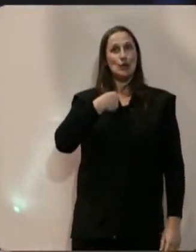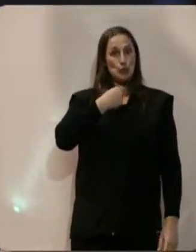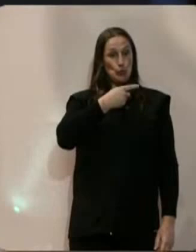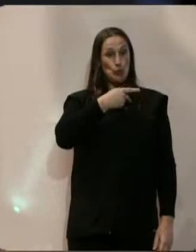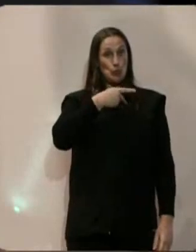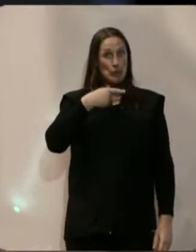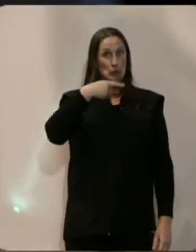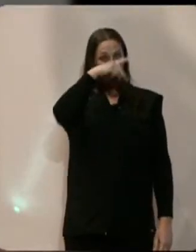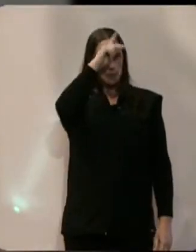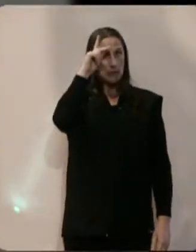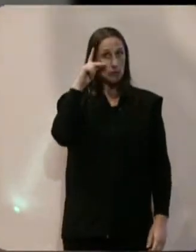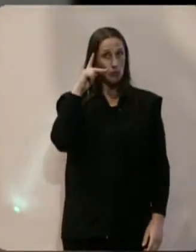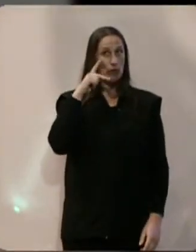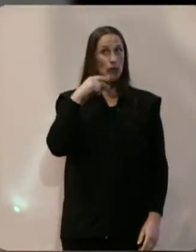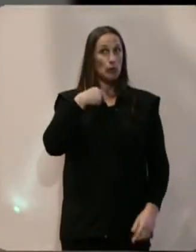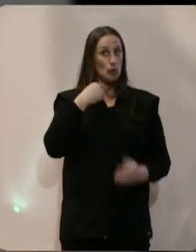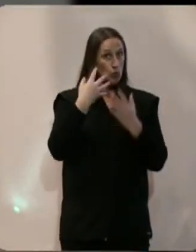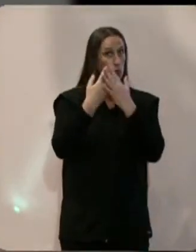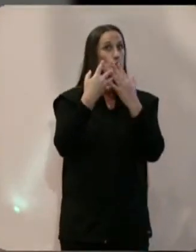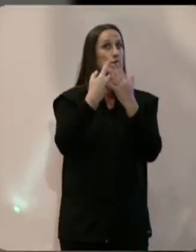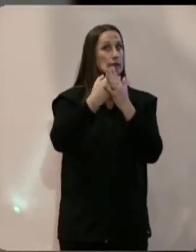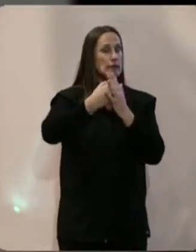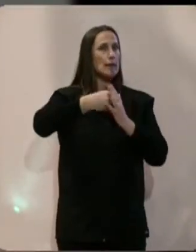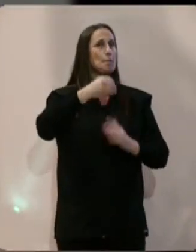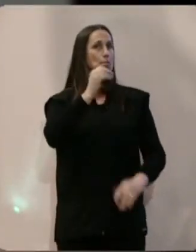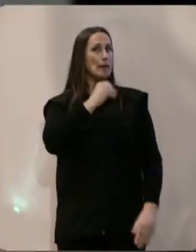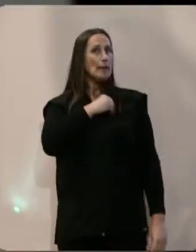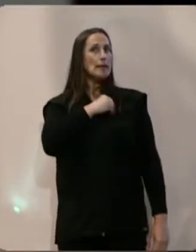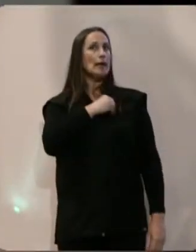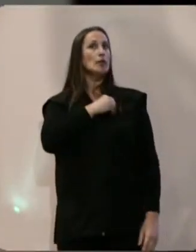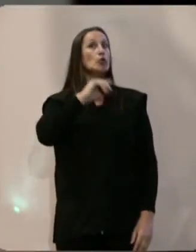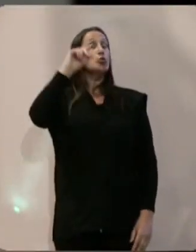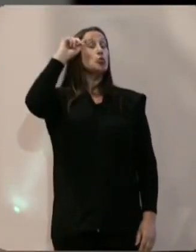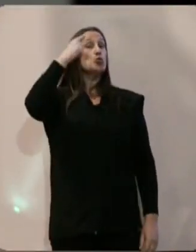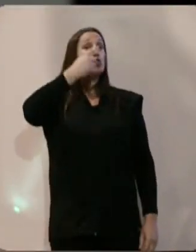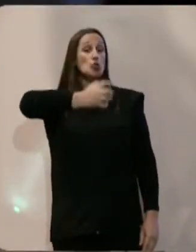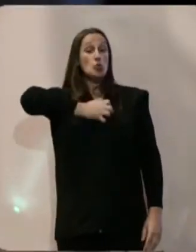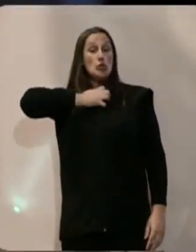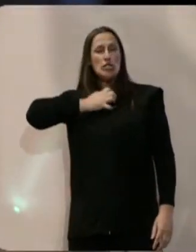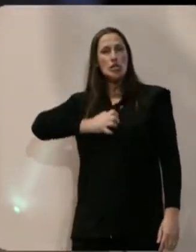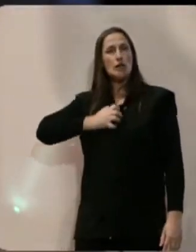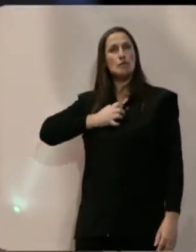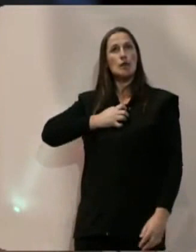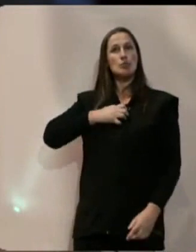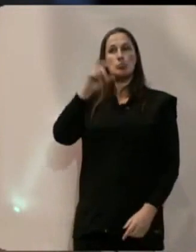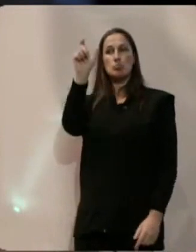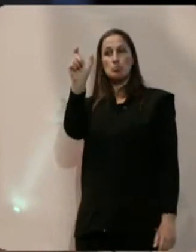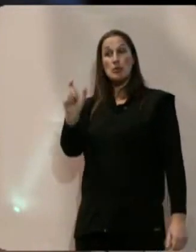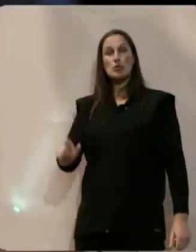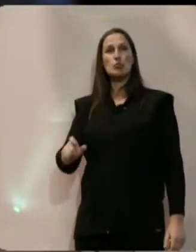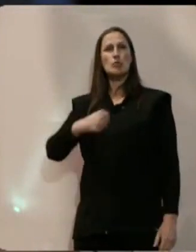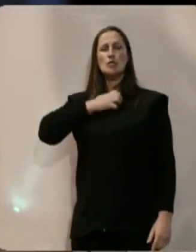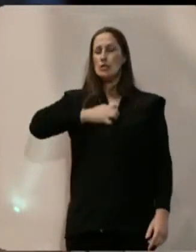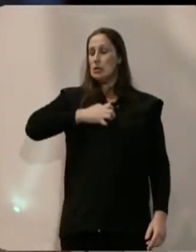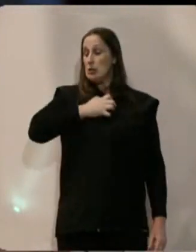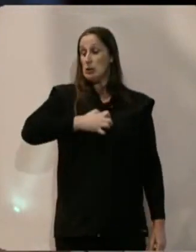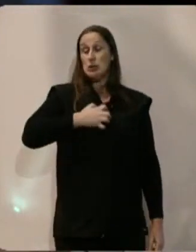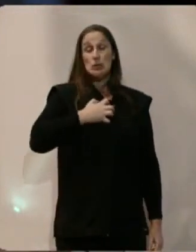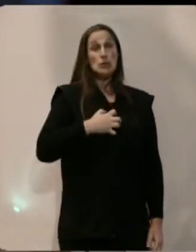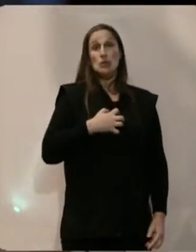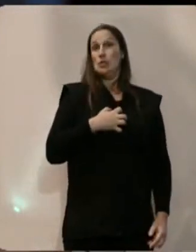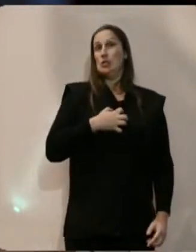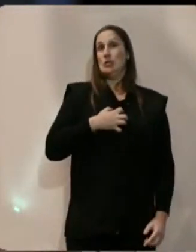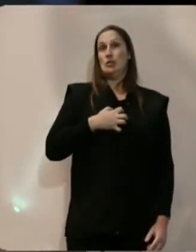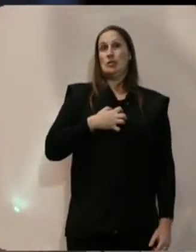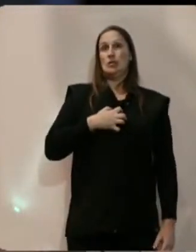você. Um dia eu estava com muita raiva de uma pessoa, mas muita raiva.